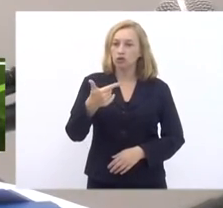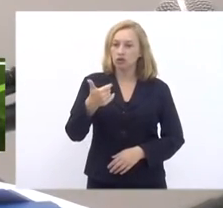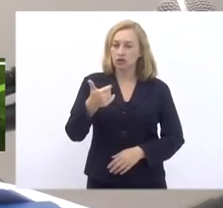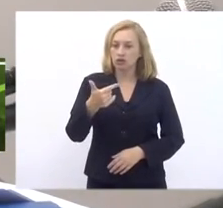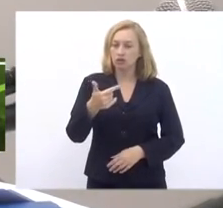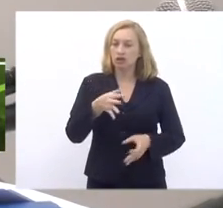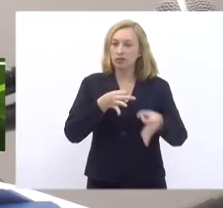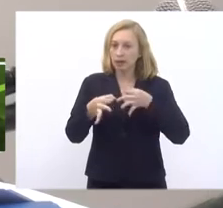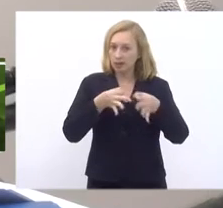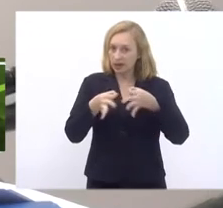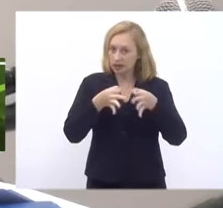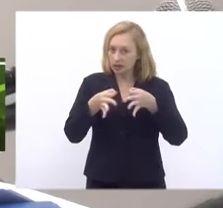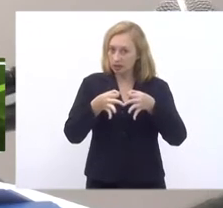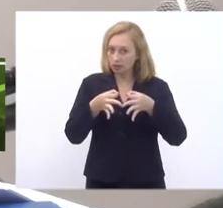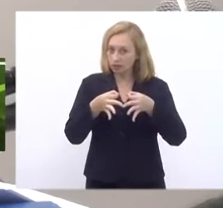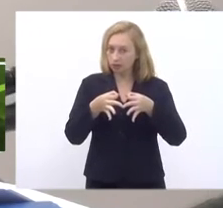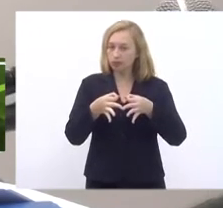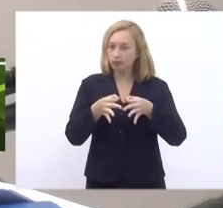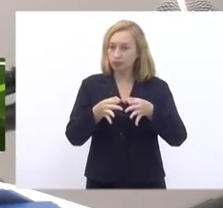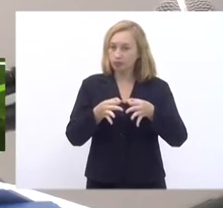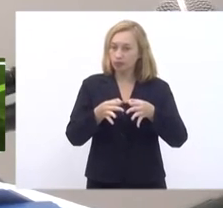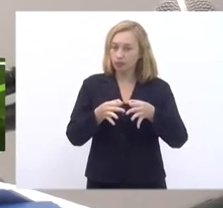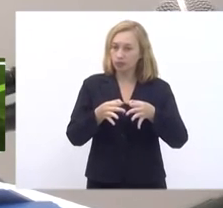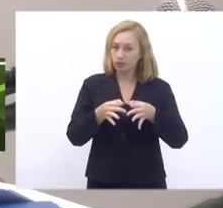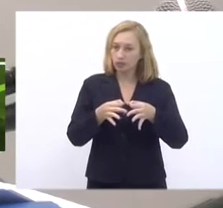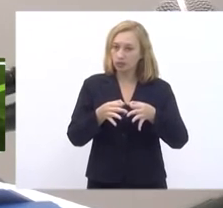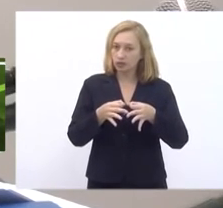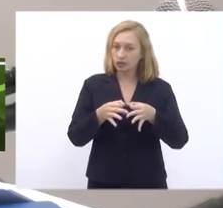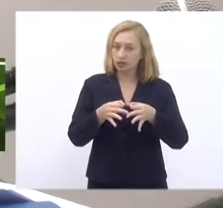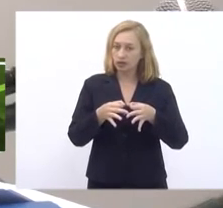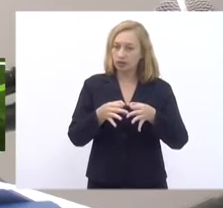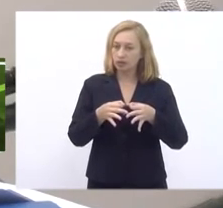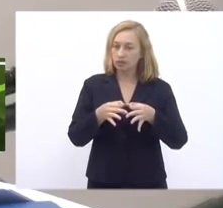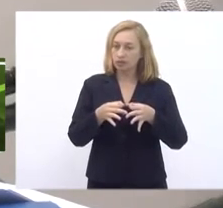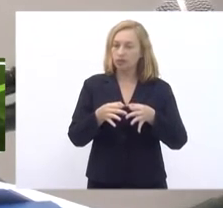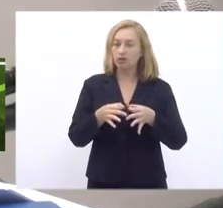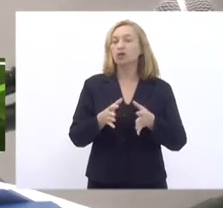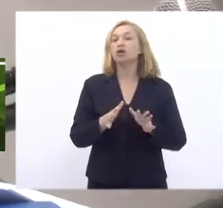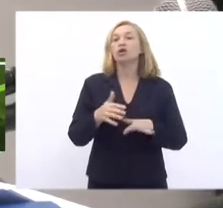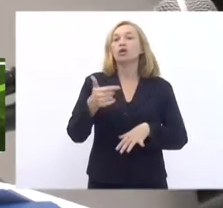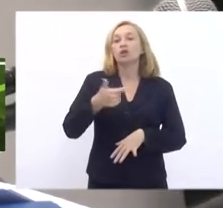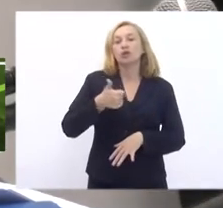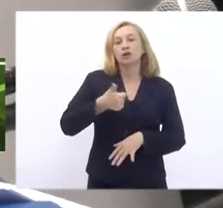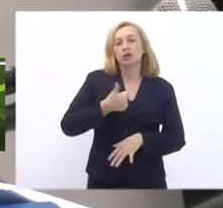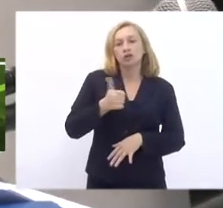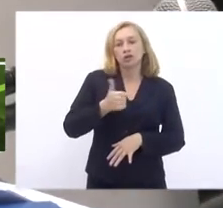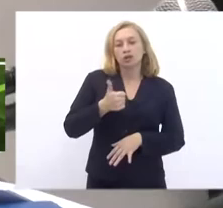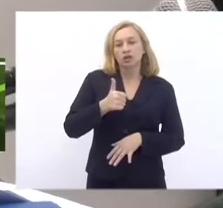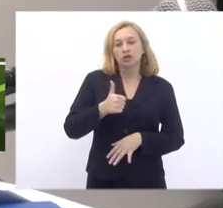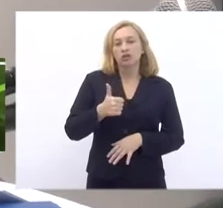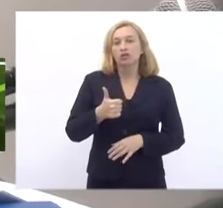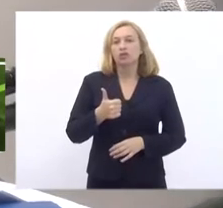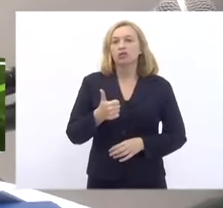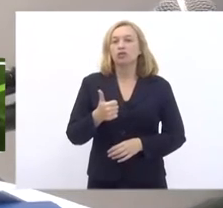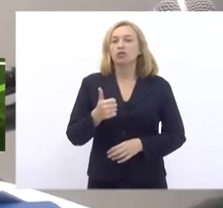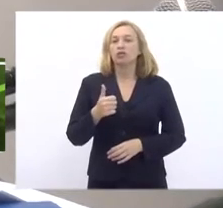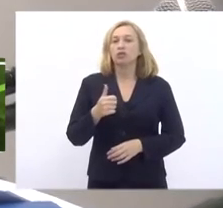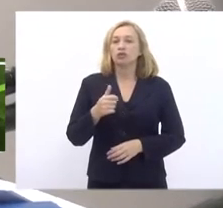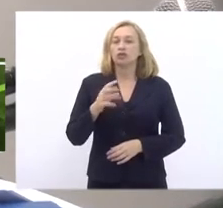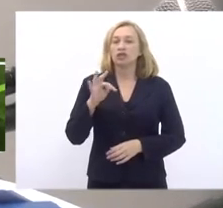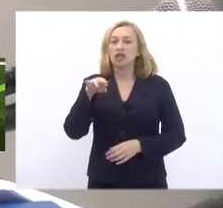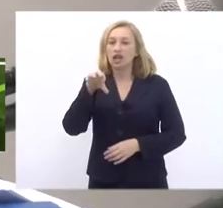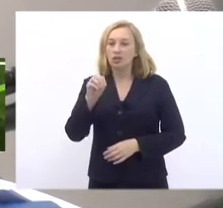em preparação, está em elaboração, o 11º foi o termo aditivo